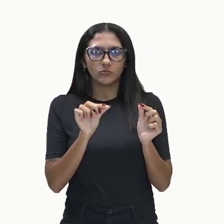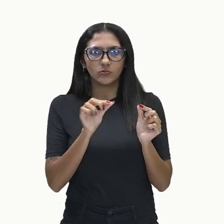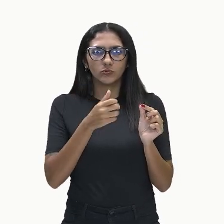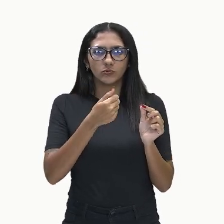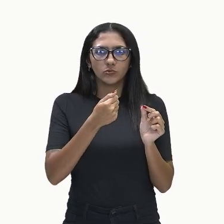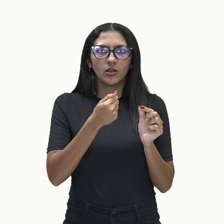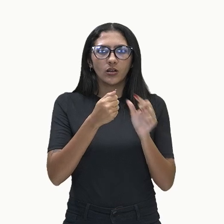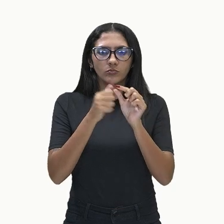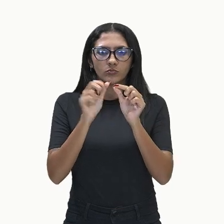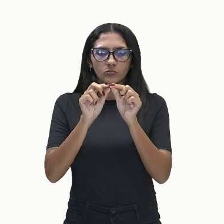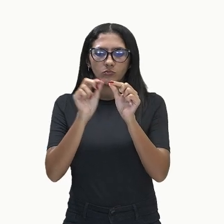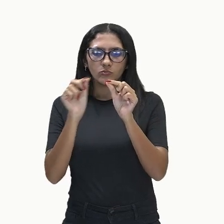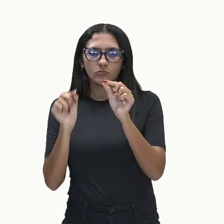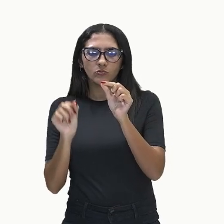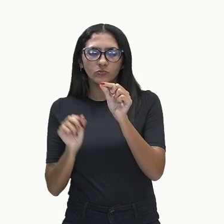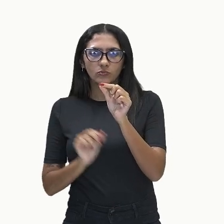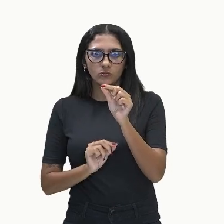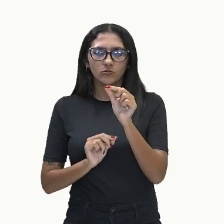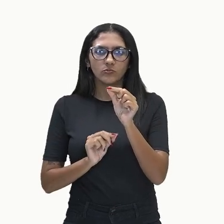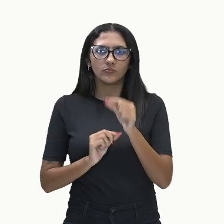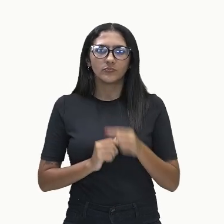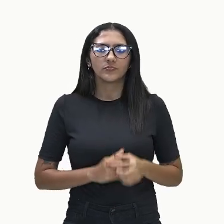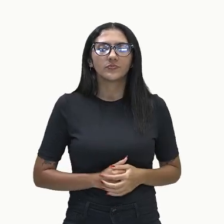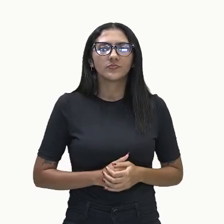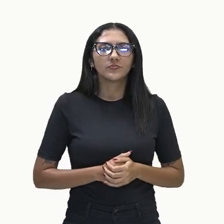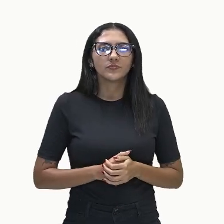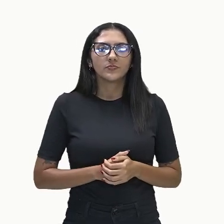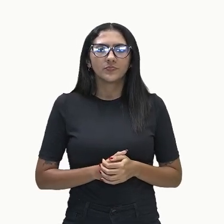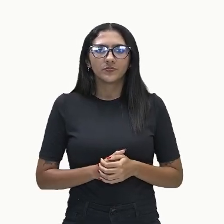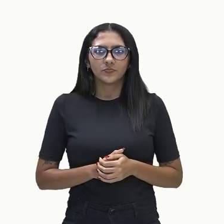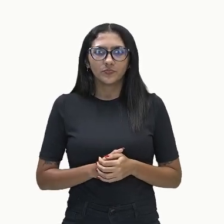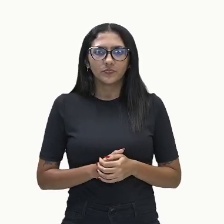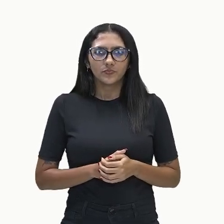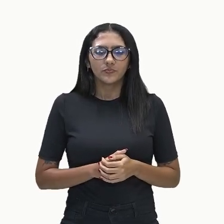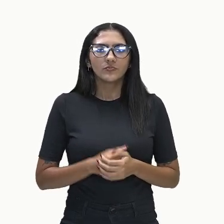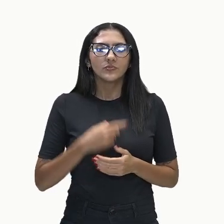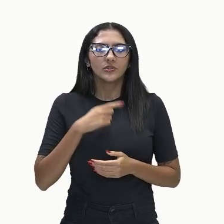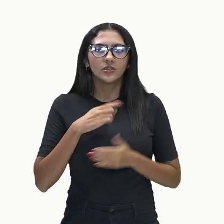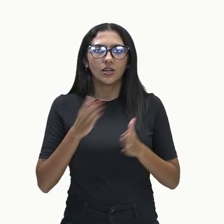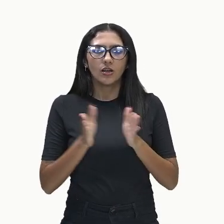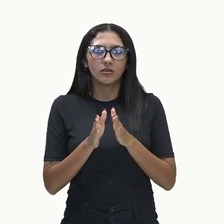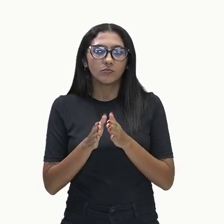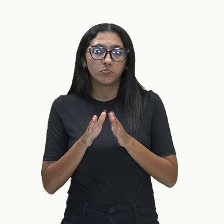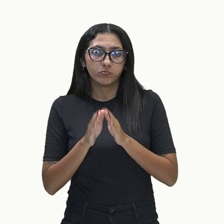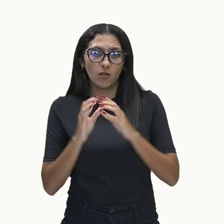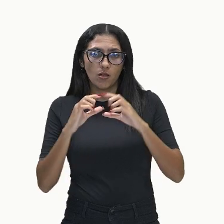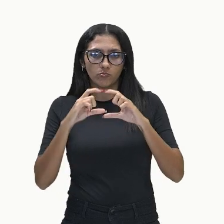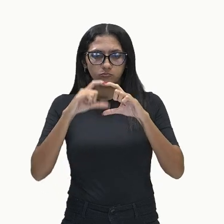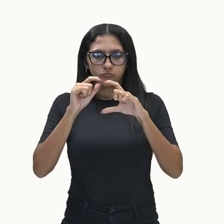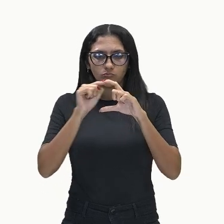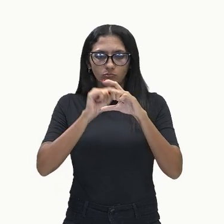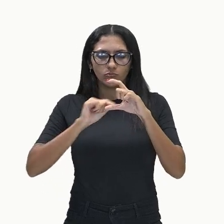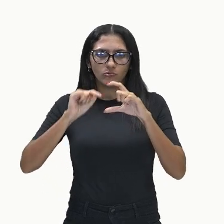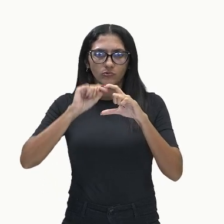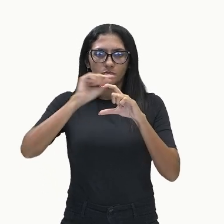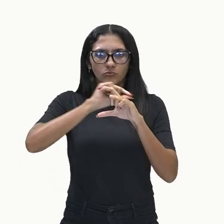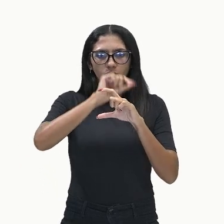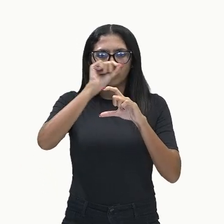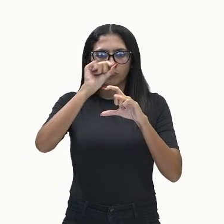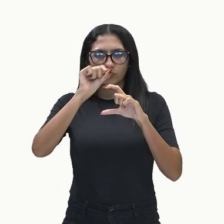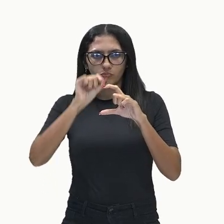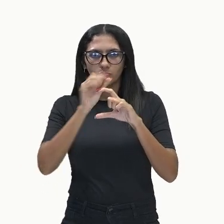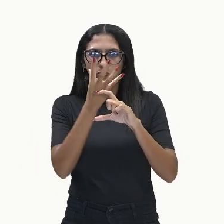saiu, é eferente. Vai fazer o processo de reabsorção, porque tudo